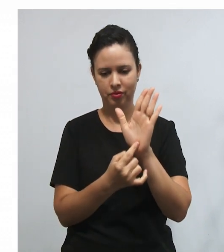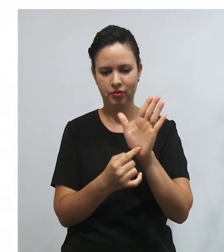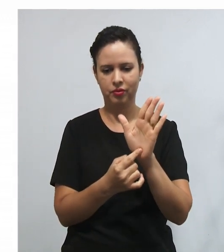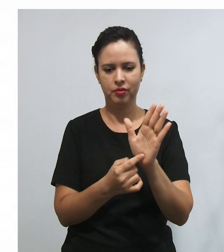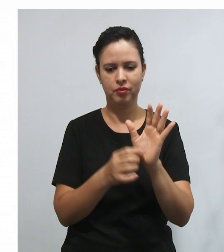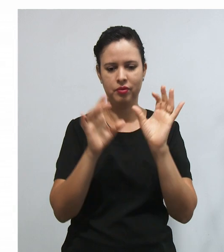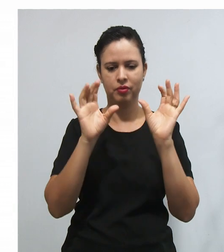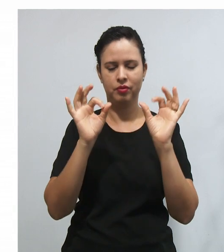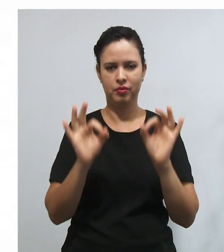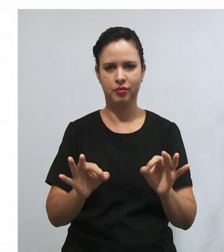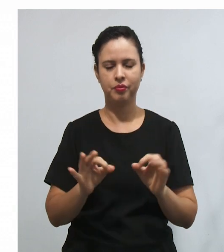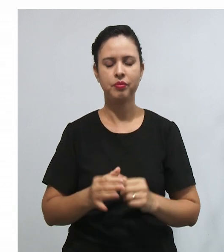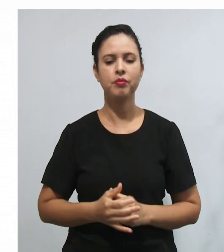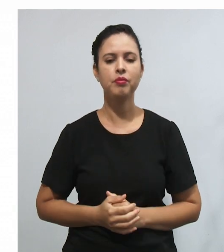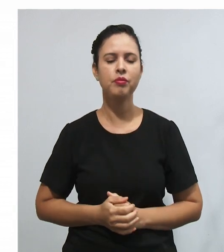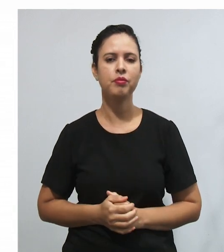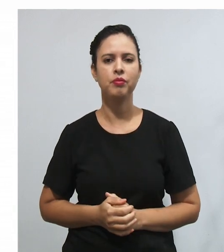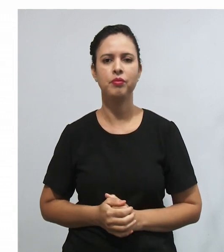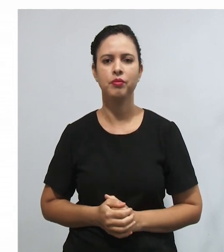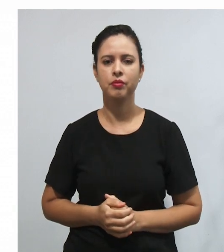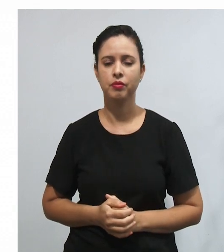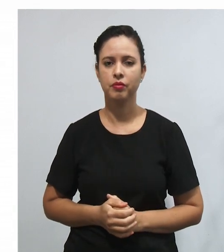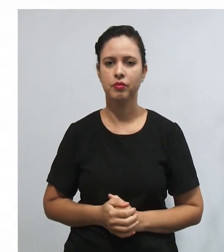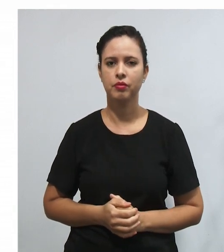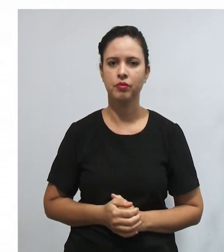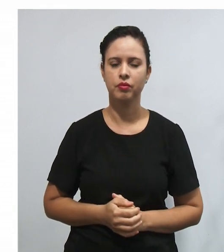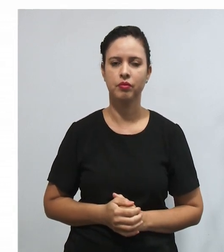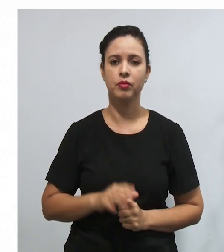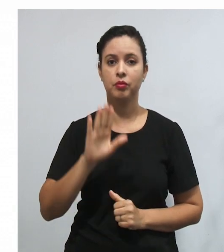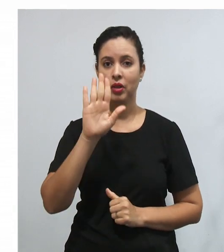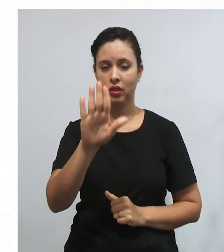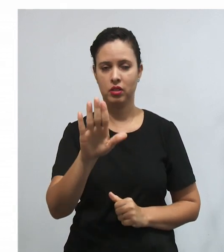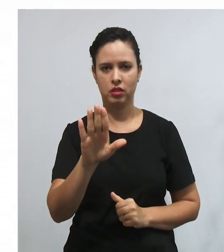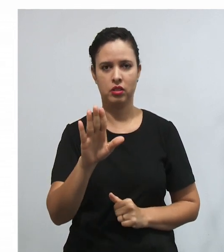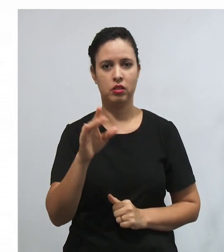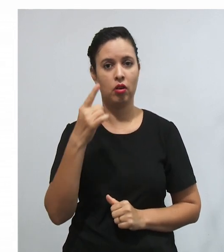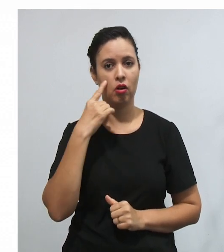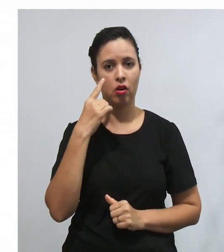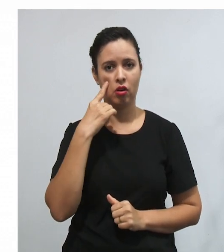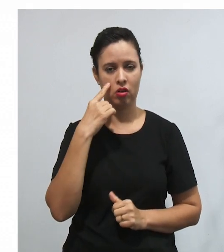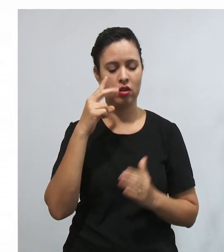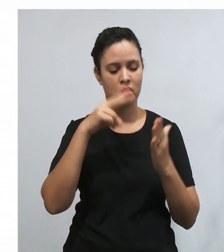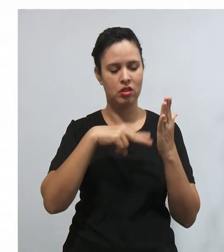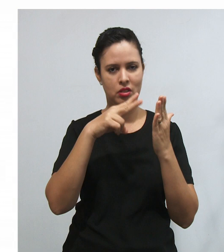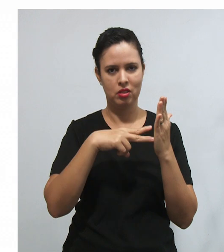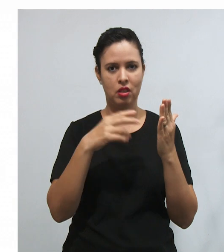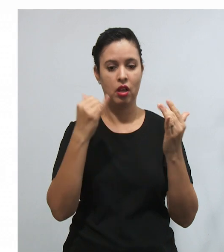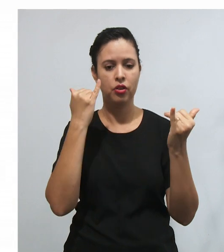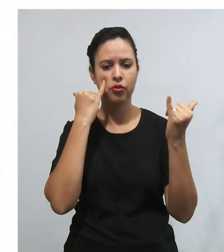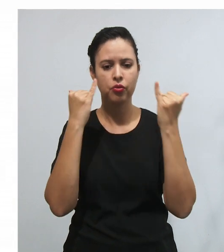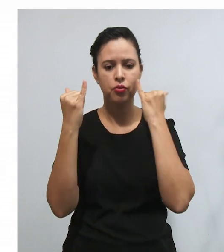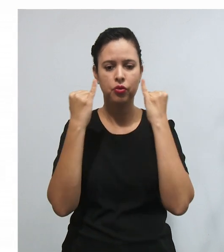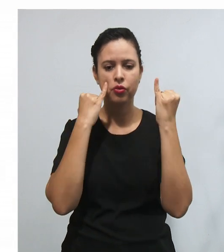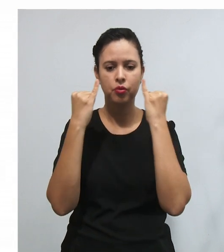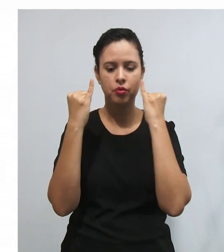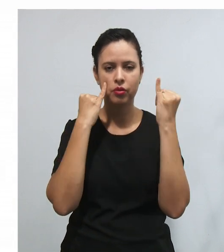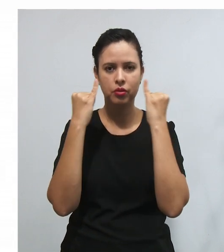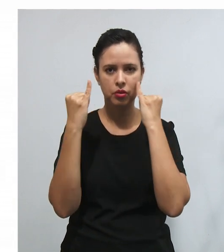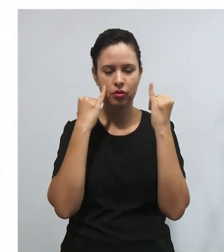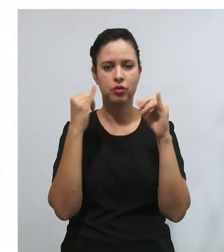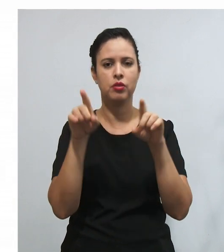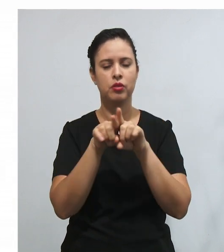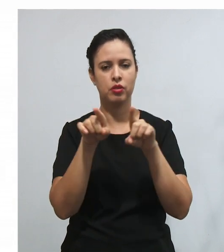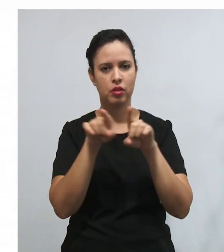distribuição das idades. Com referência às informações, continuando aqui a leitura, tá, pessoal? Com referência às informações e ao